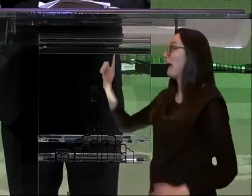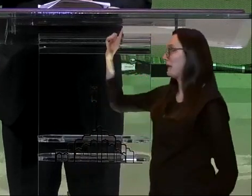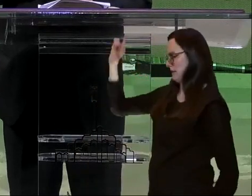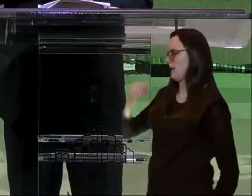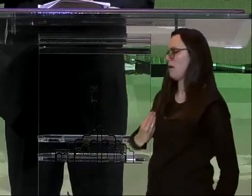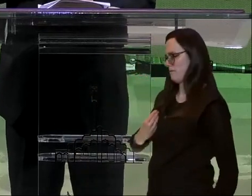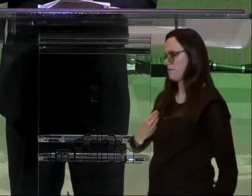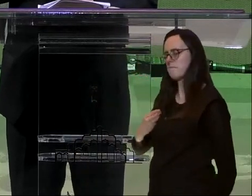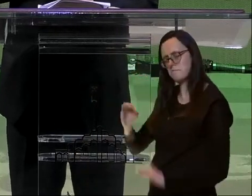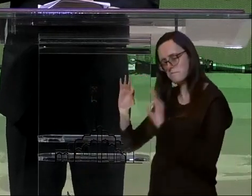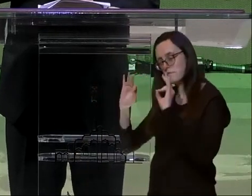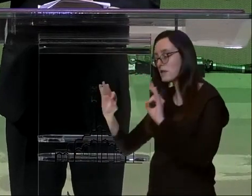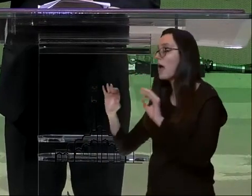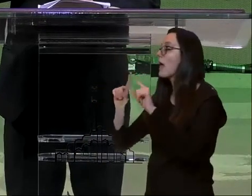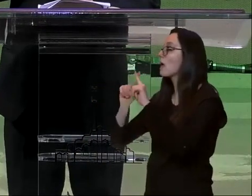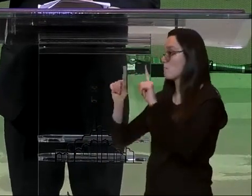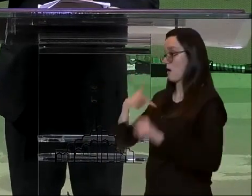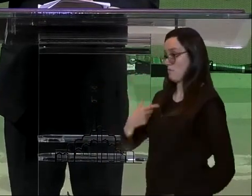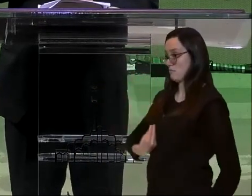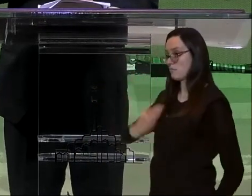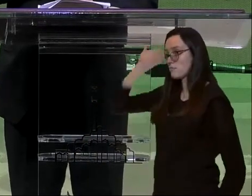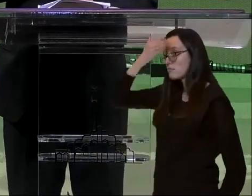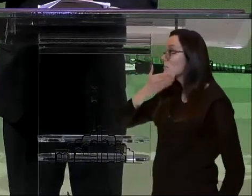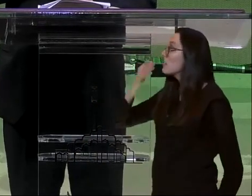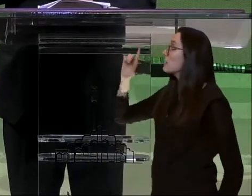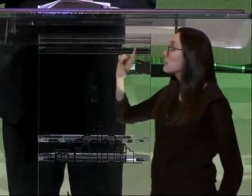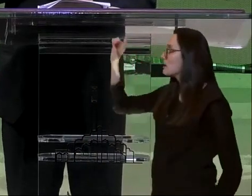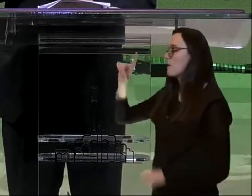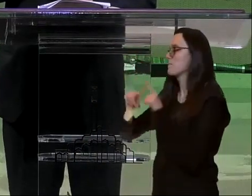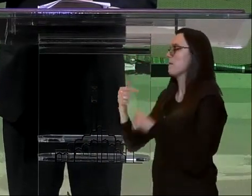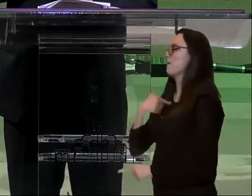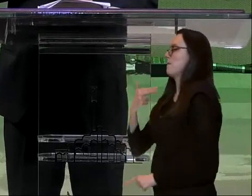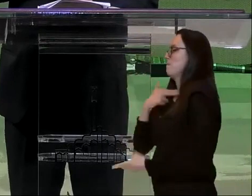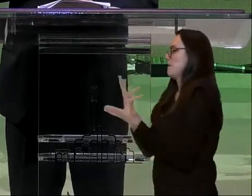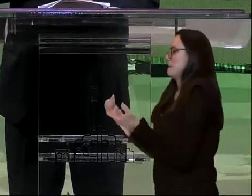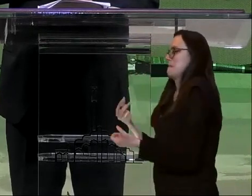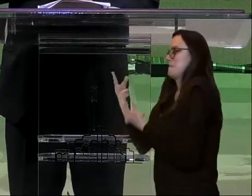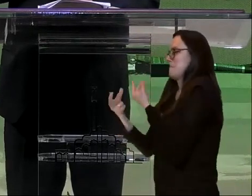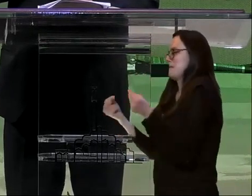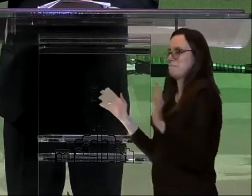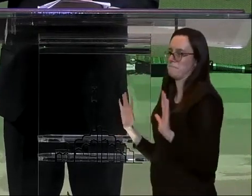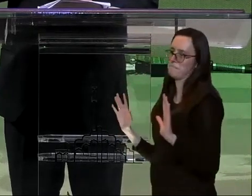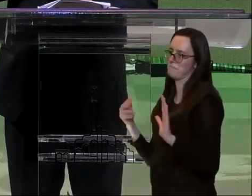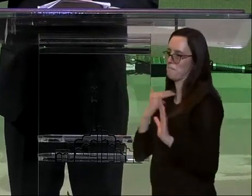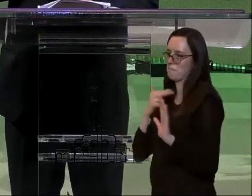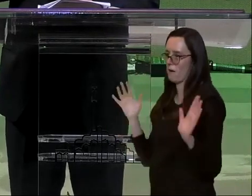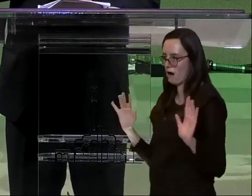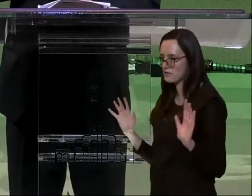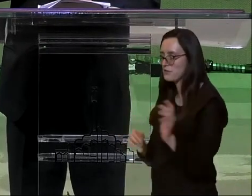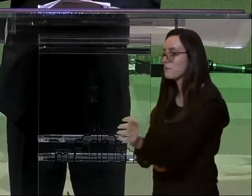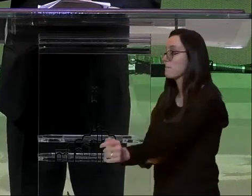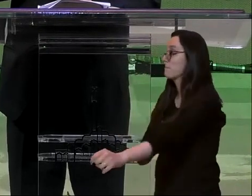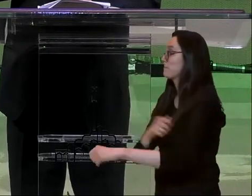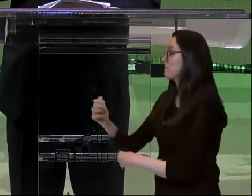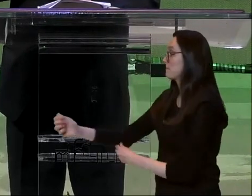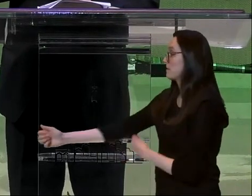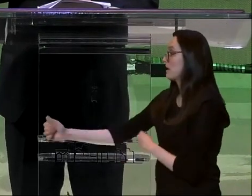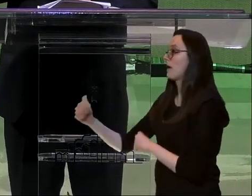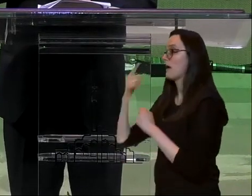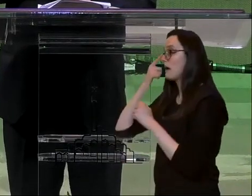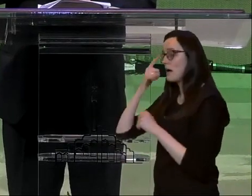vive o Senhor, em cuja presença estou, não o aceitarei. Instou com ele para